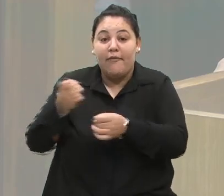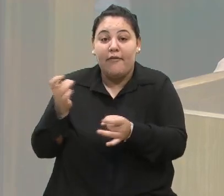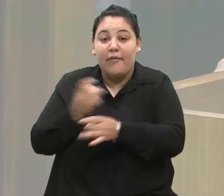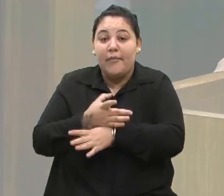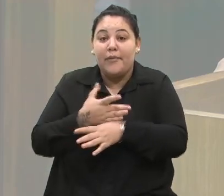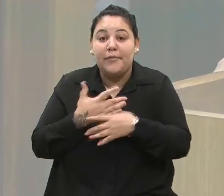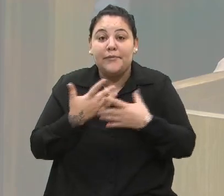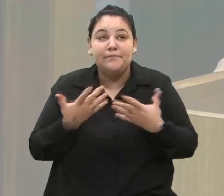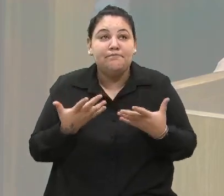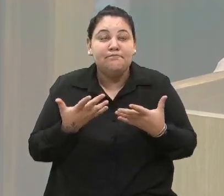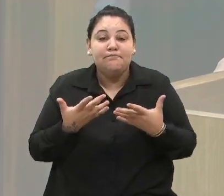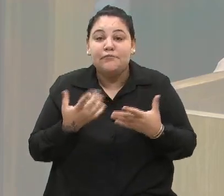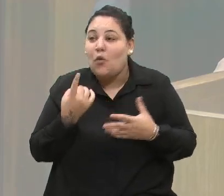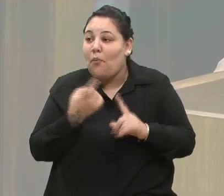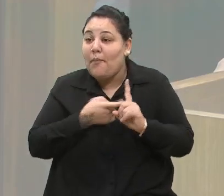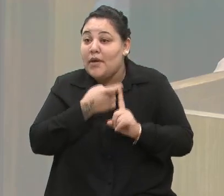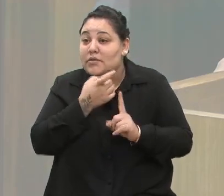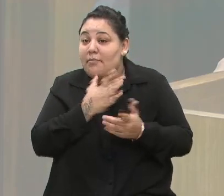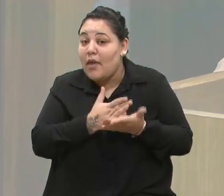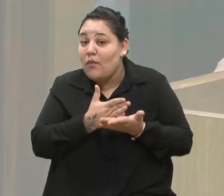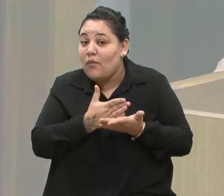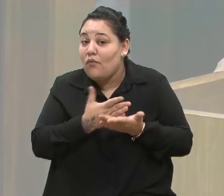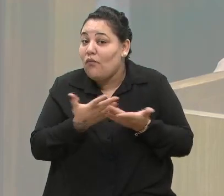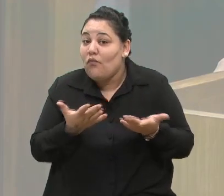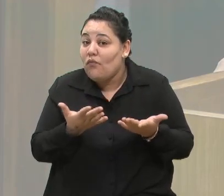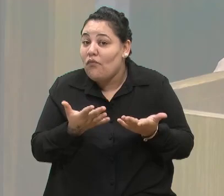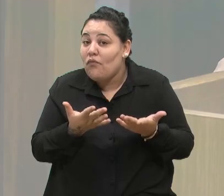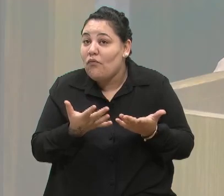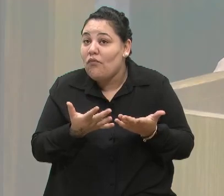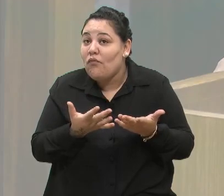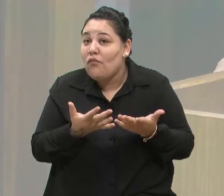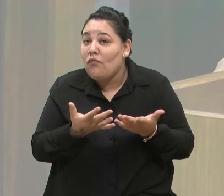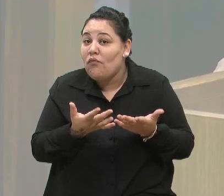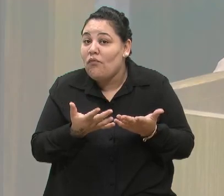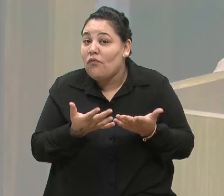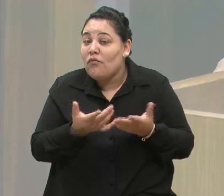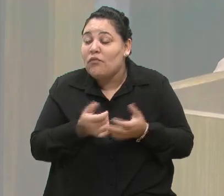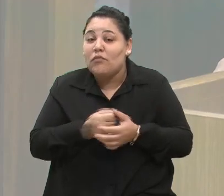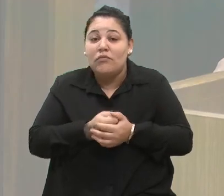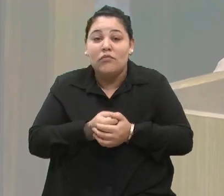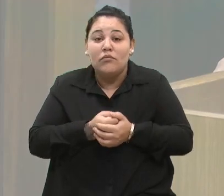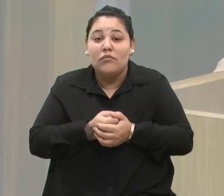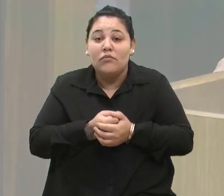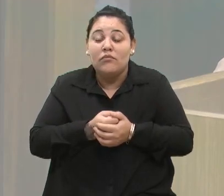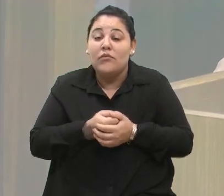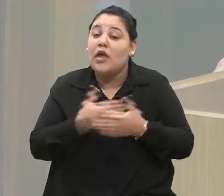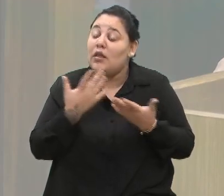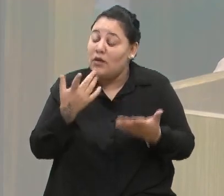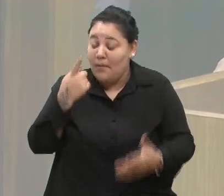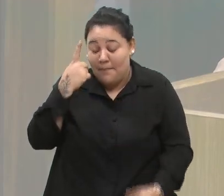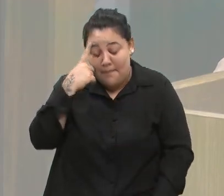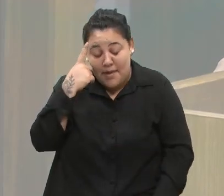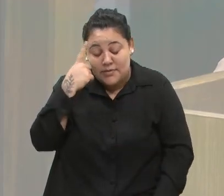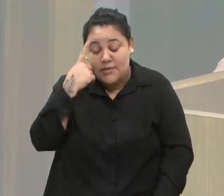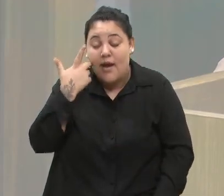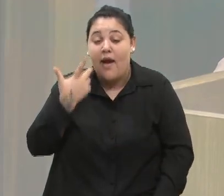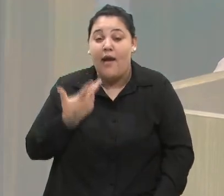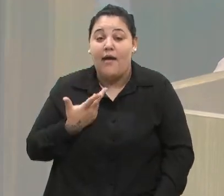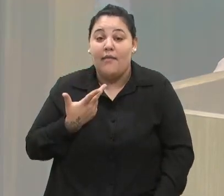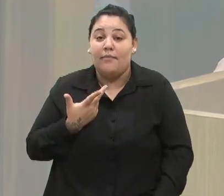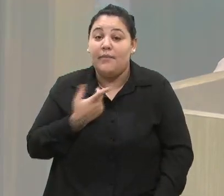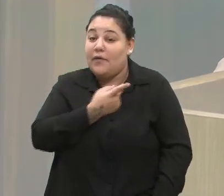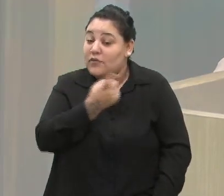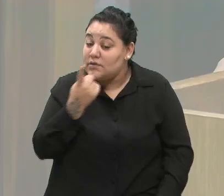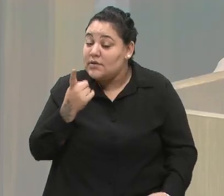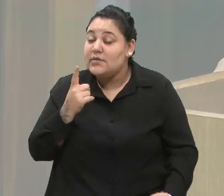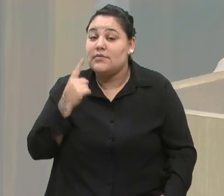em 1 mês e meio? Então, é uma reflexão para a gente fazer.